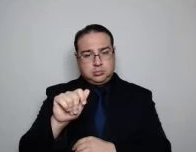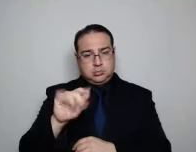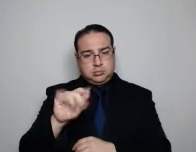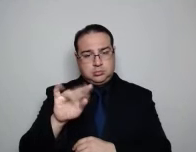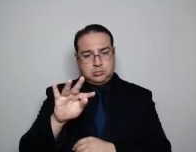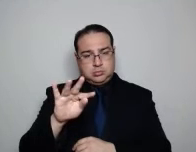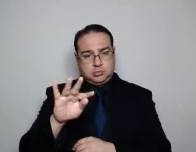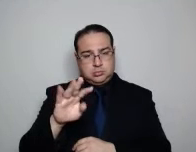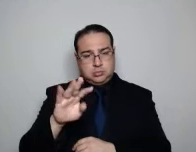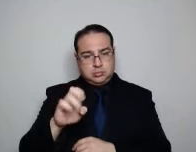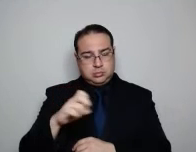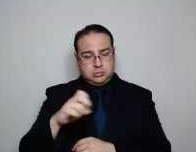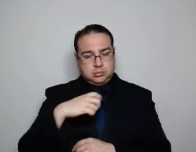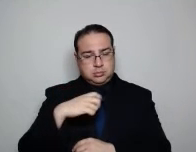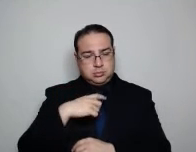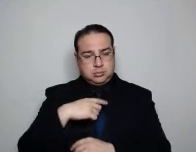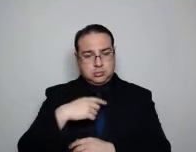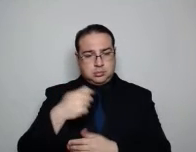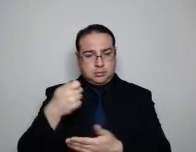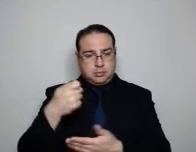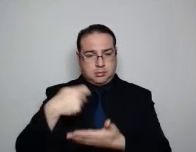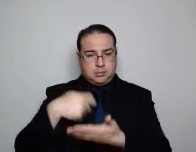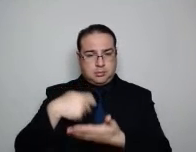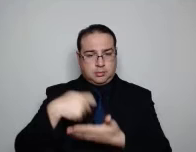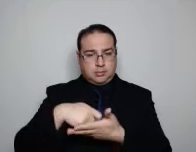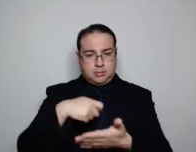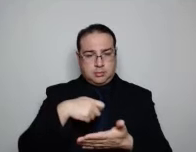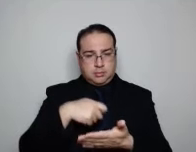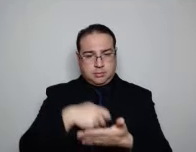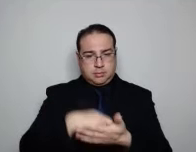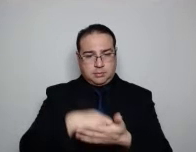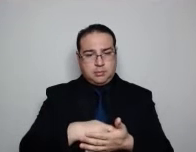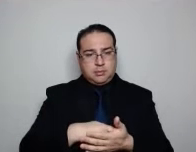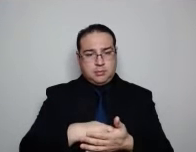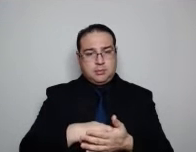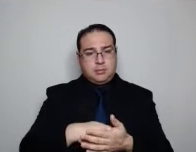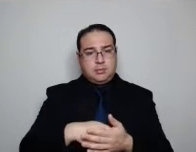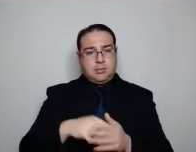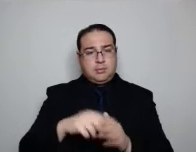a sustentação. Tem divergência para o doutor Cláudio Santos.